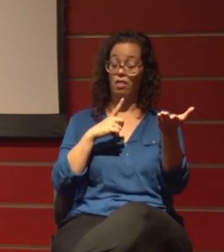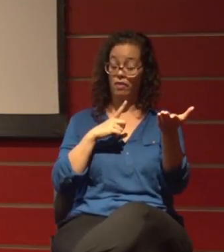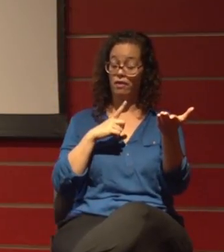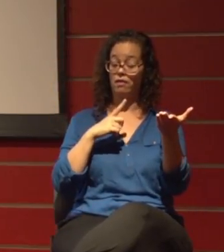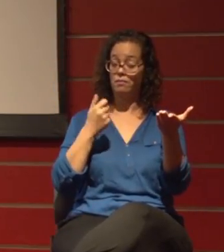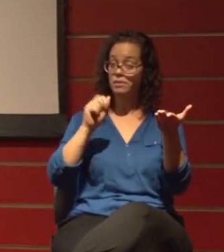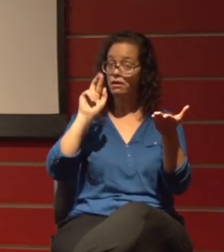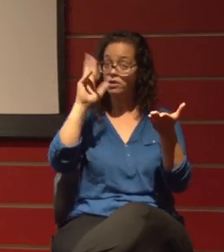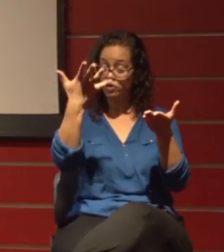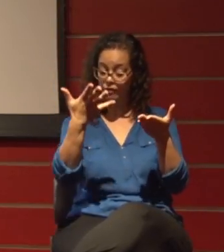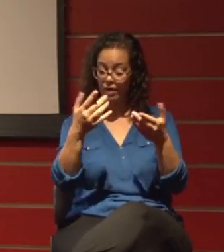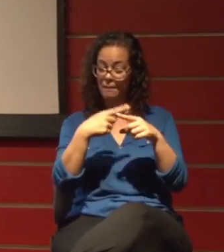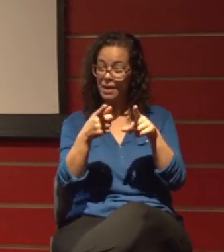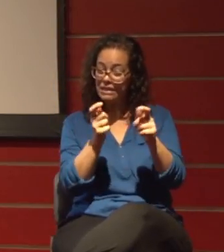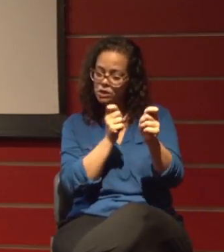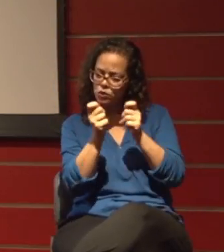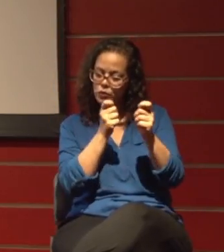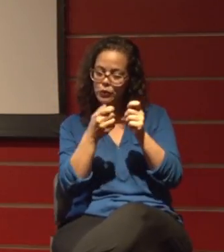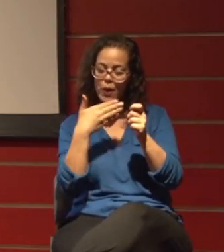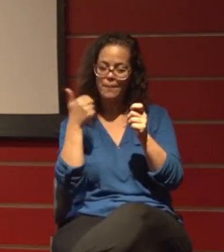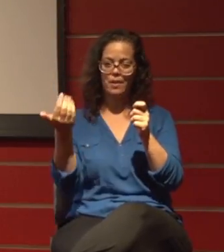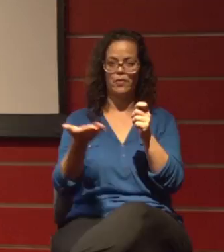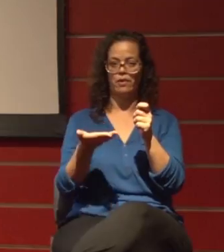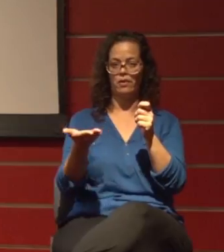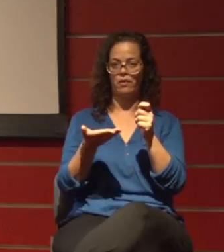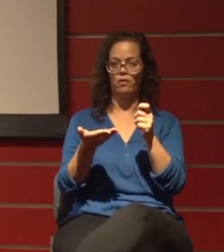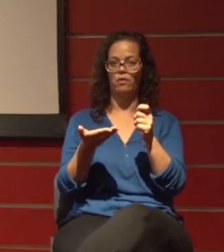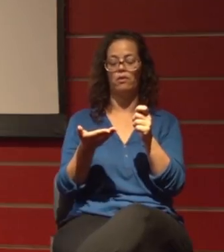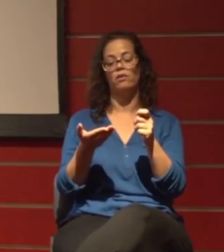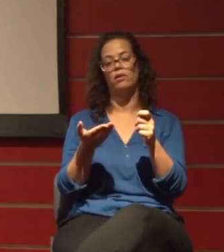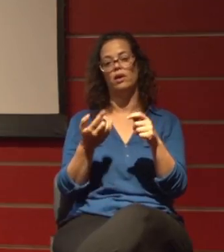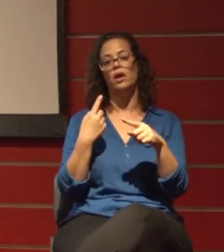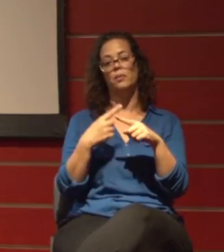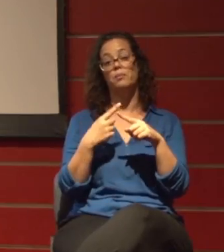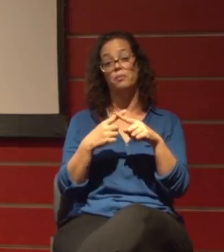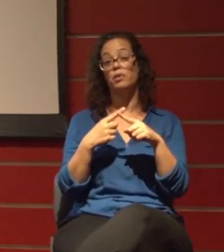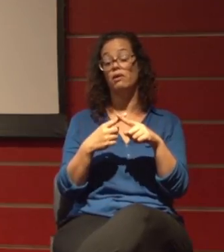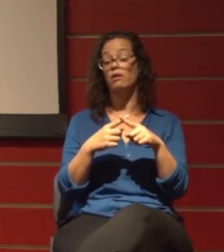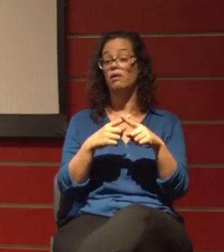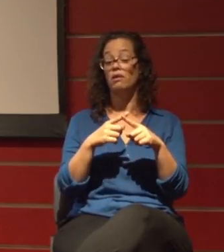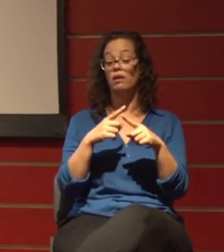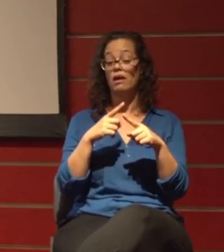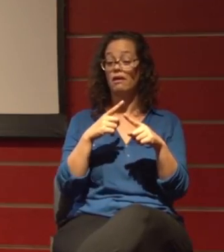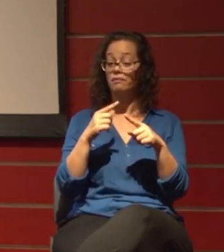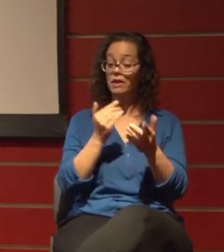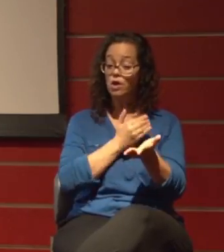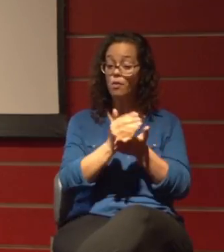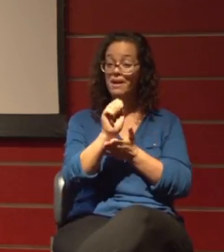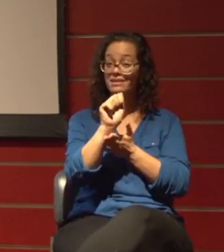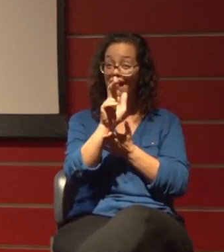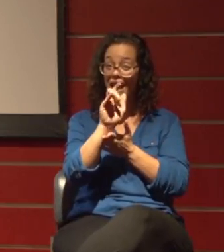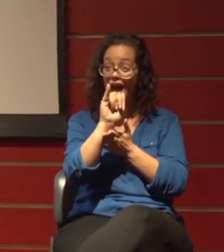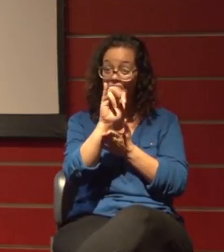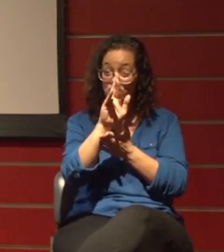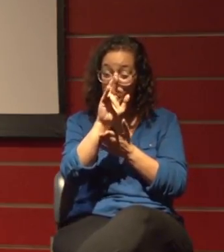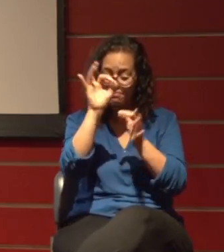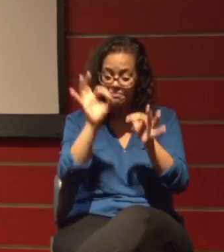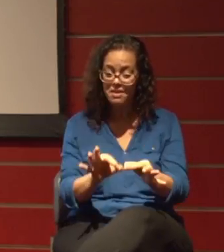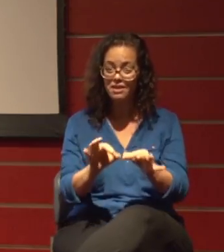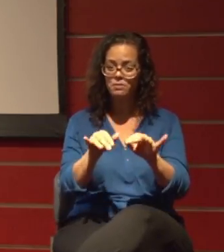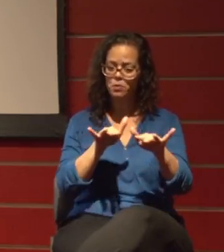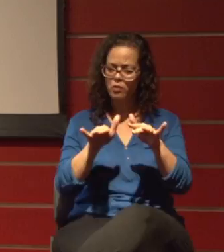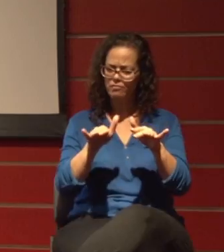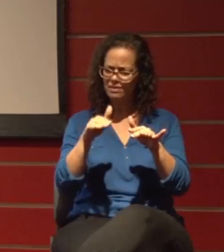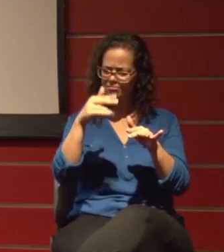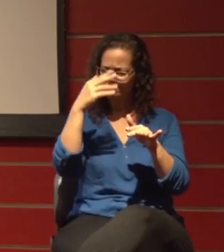mas tendo um certo controle sobre ela né ele vai não só reagir ele vai agir nessa nova essa nova